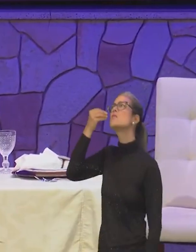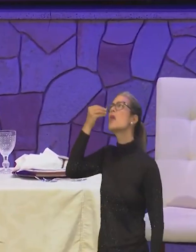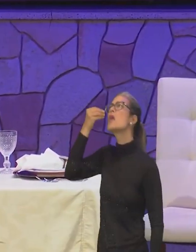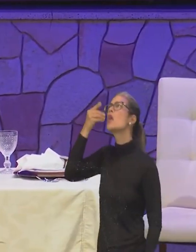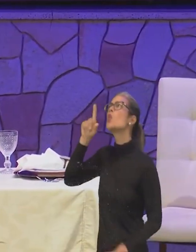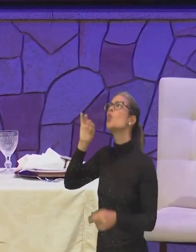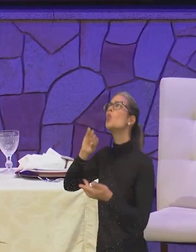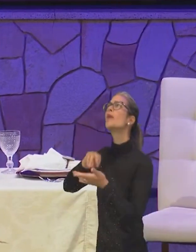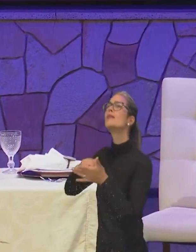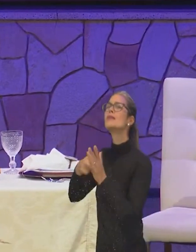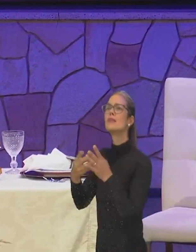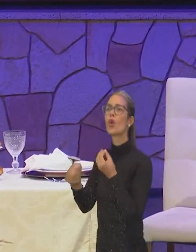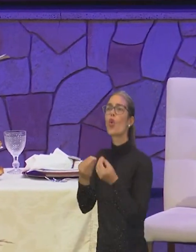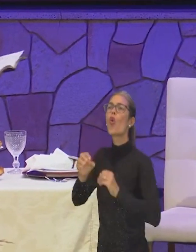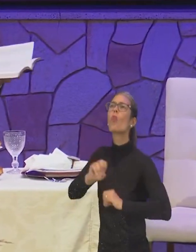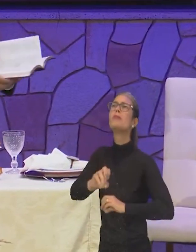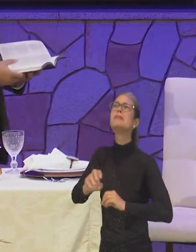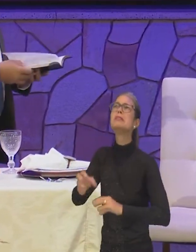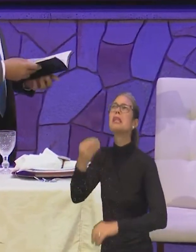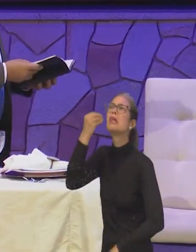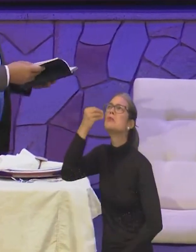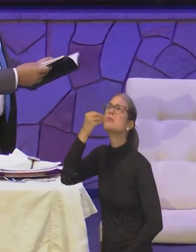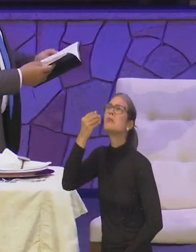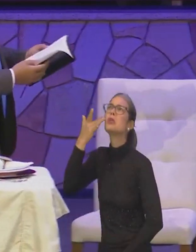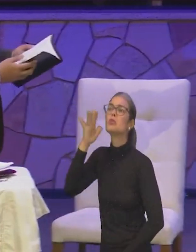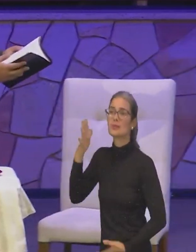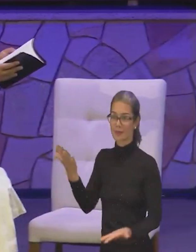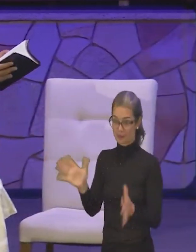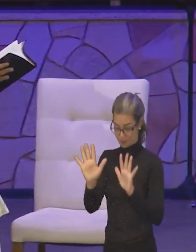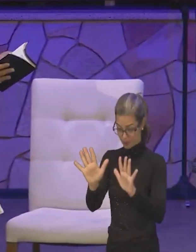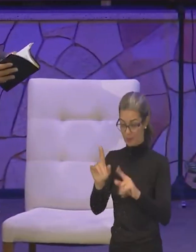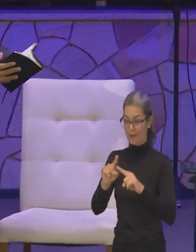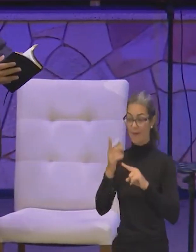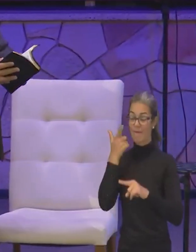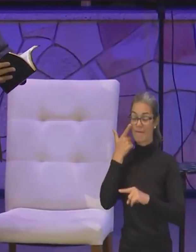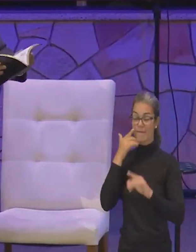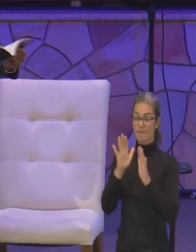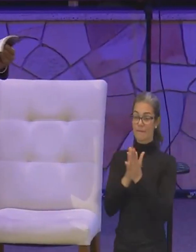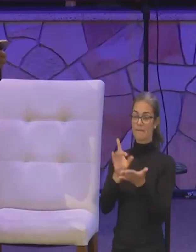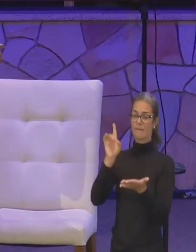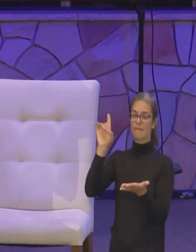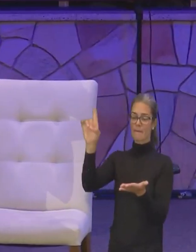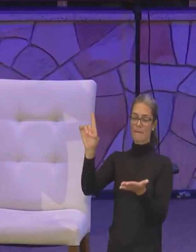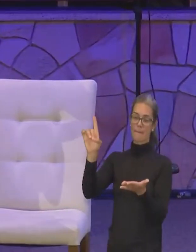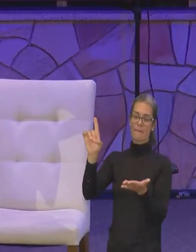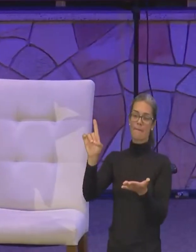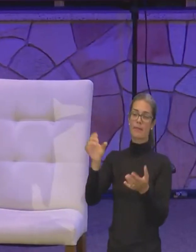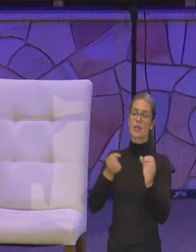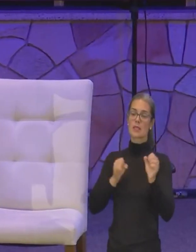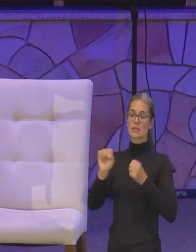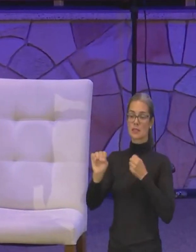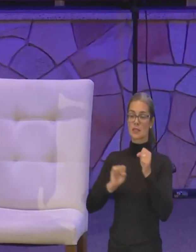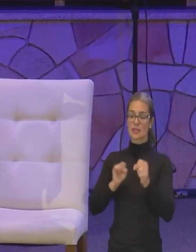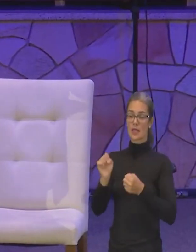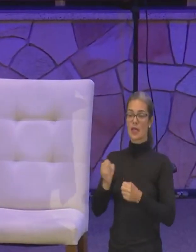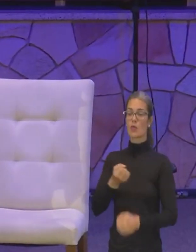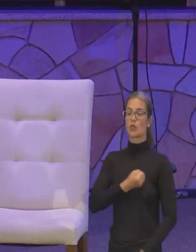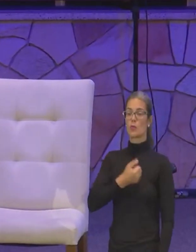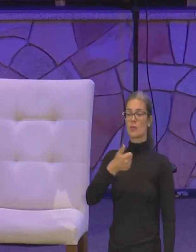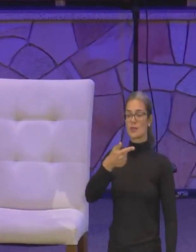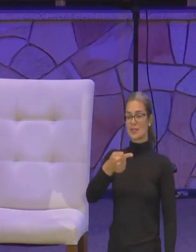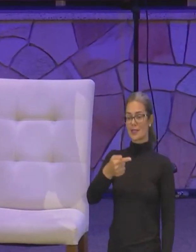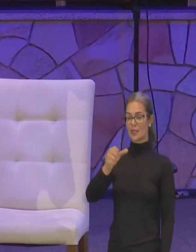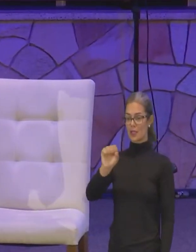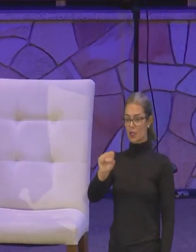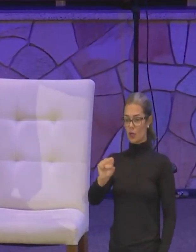filhos. Abra sua Bíblia aí em Salmo 78, versos 2 e 3. O Salmo 78, versos 2 e 3